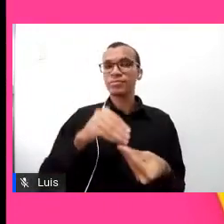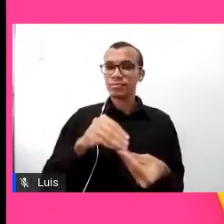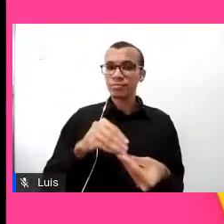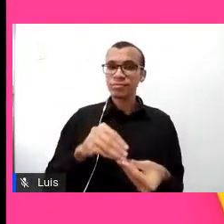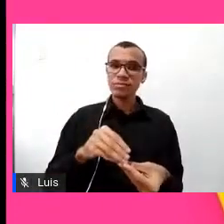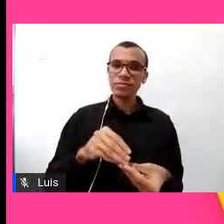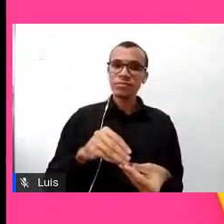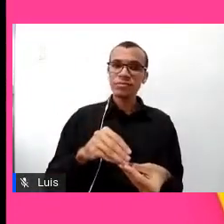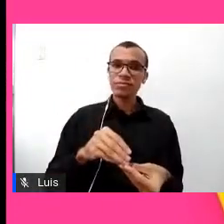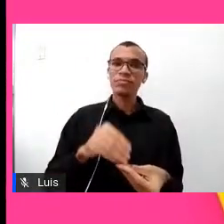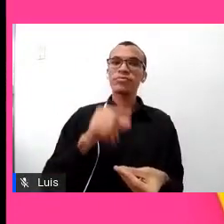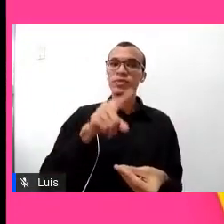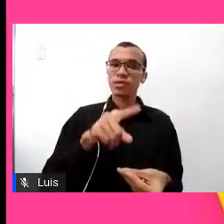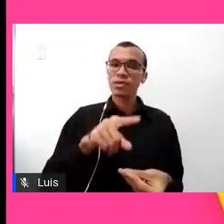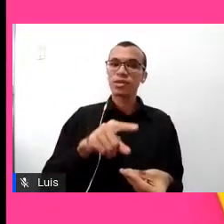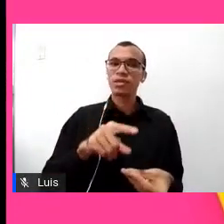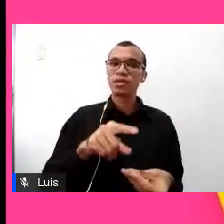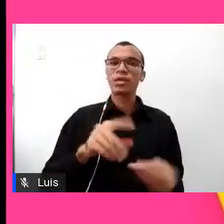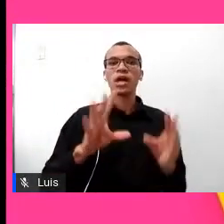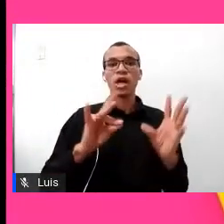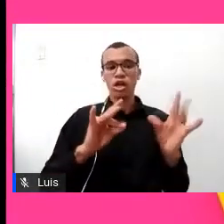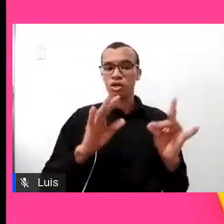desse lado, ok?